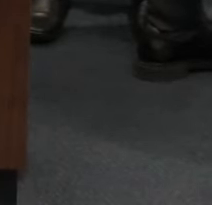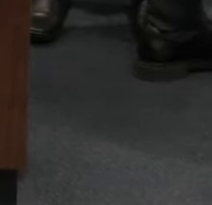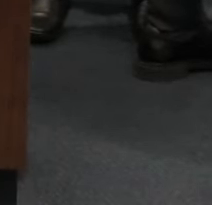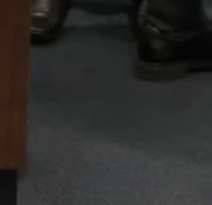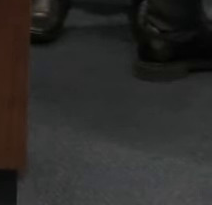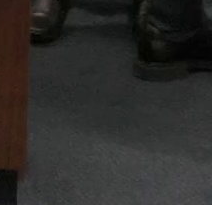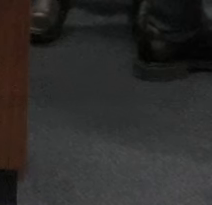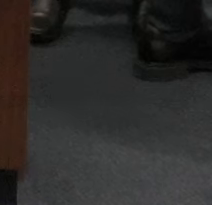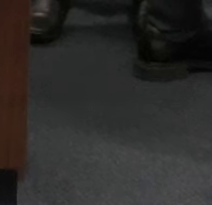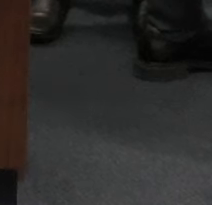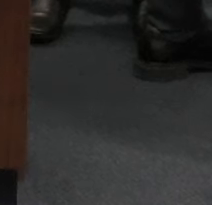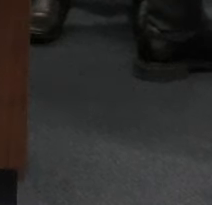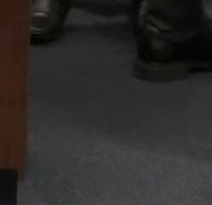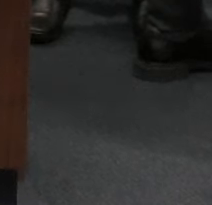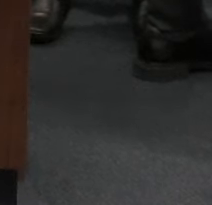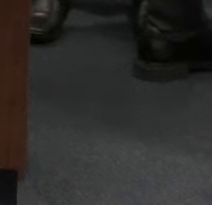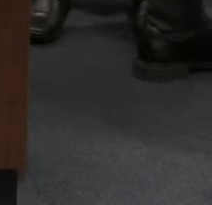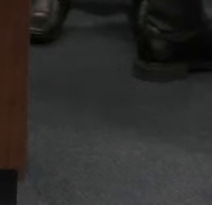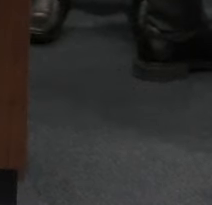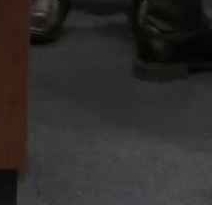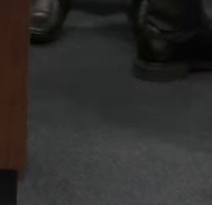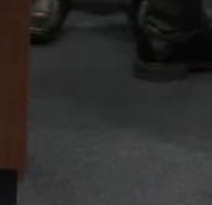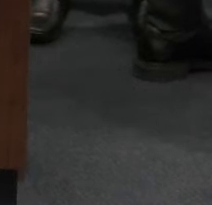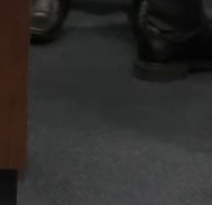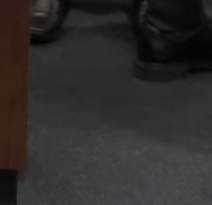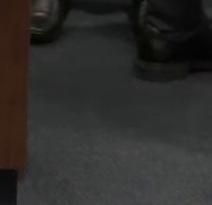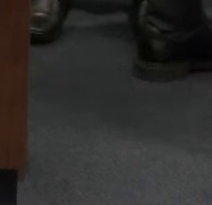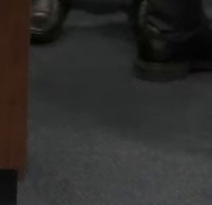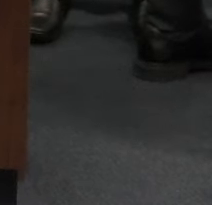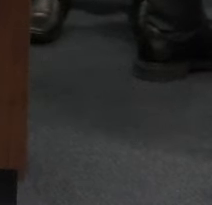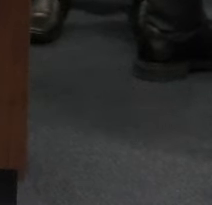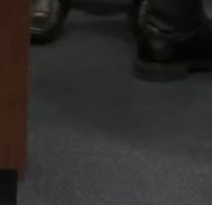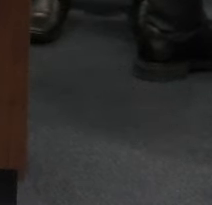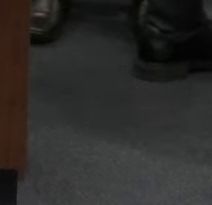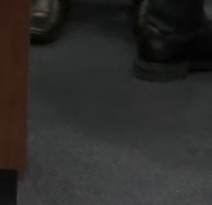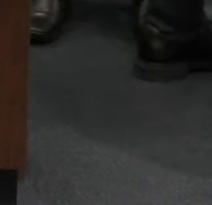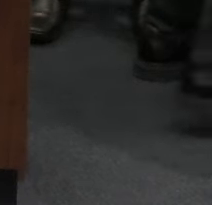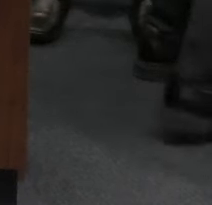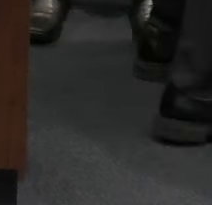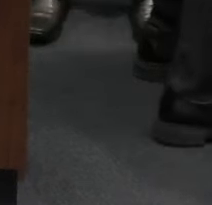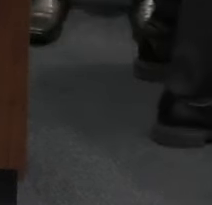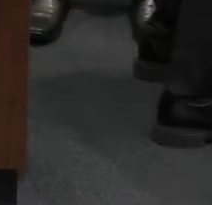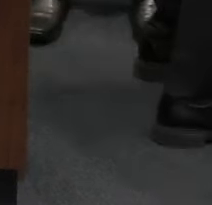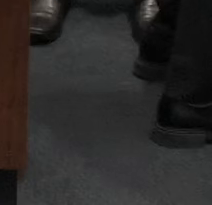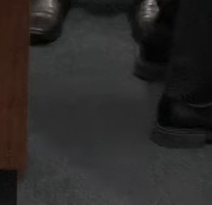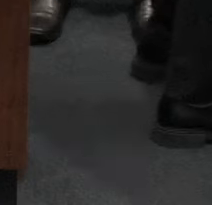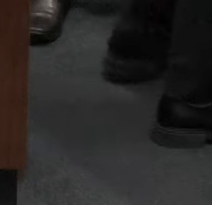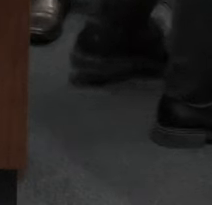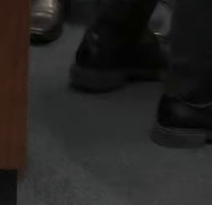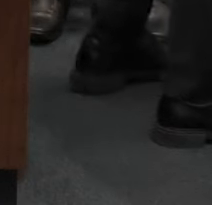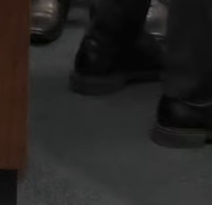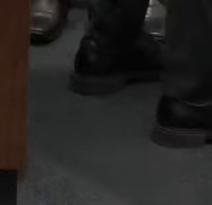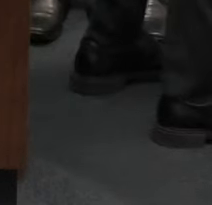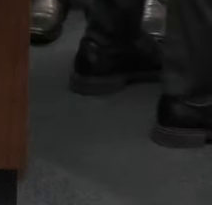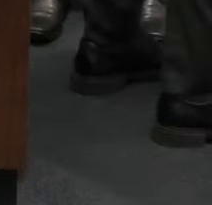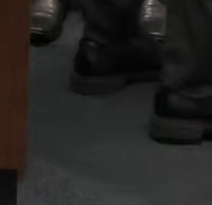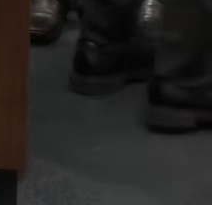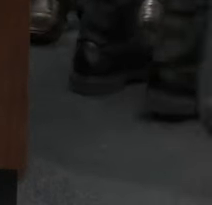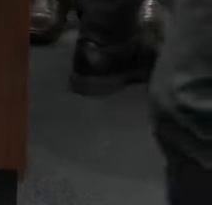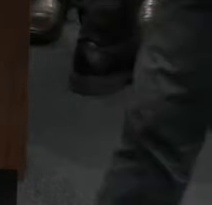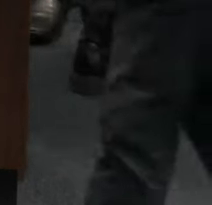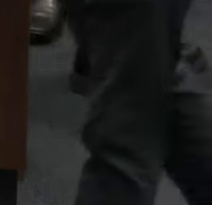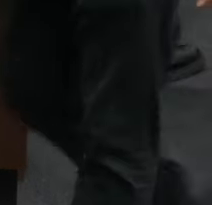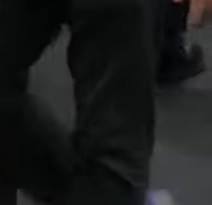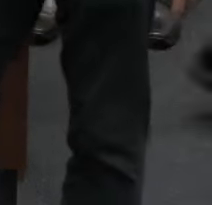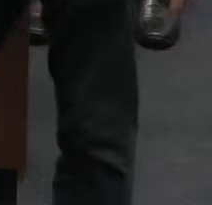Castro. Eu entendo que a grande melhoria dessa lei, deputado doutor Serginho, é o